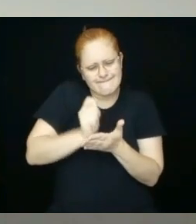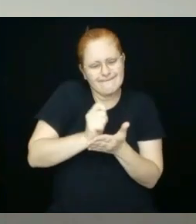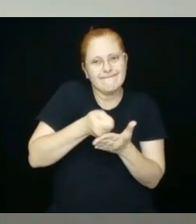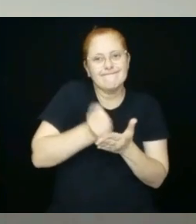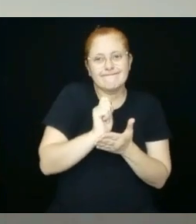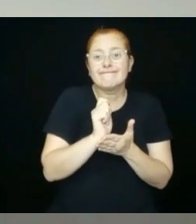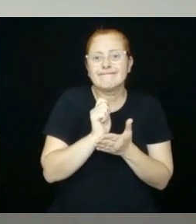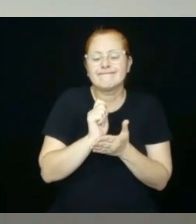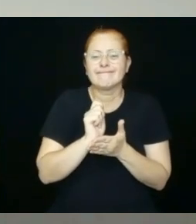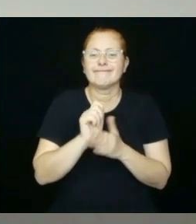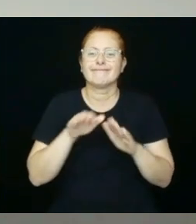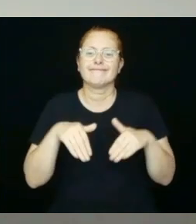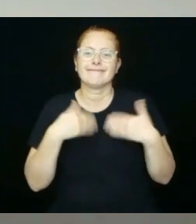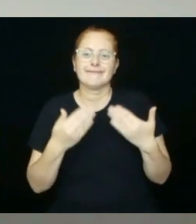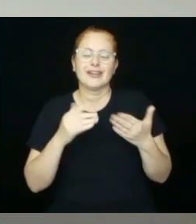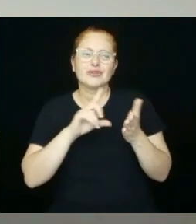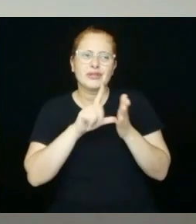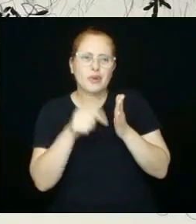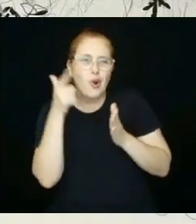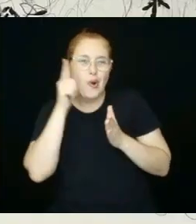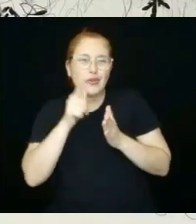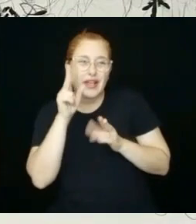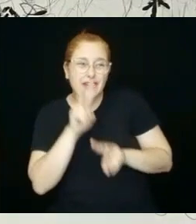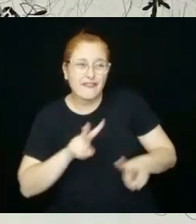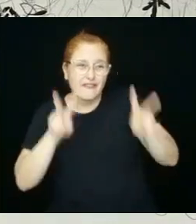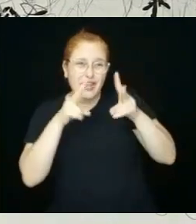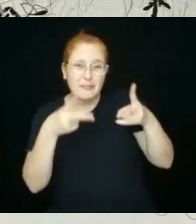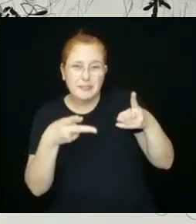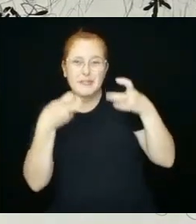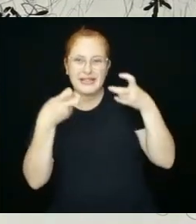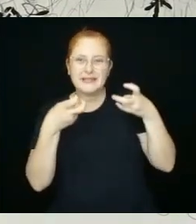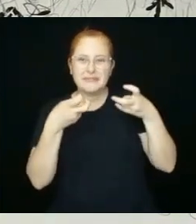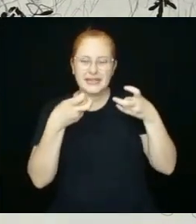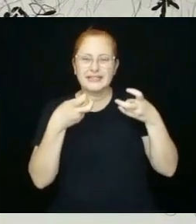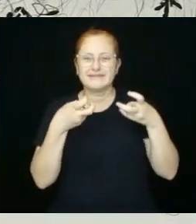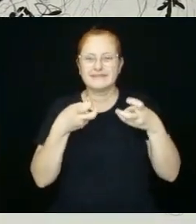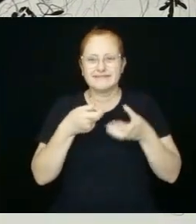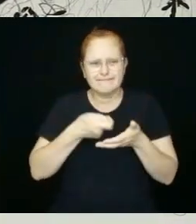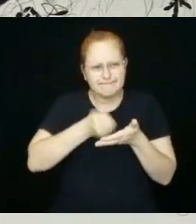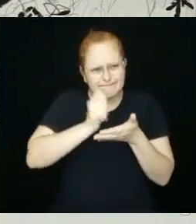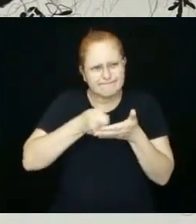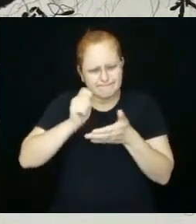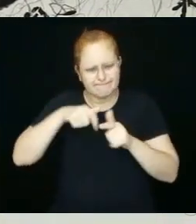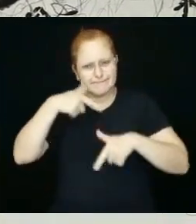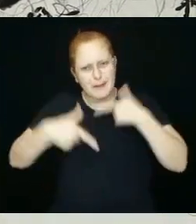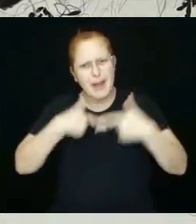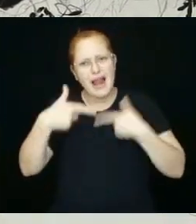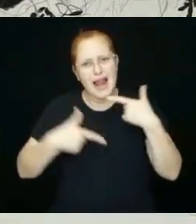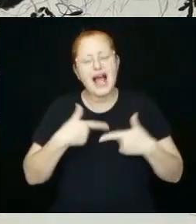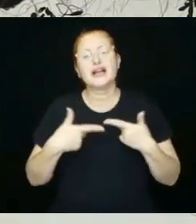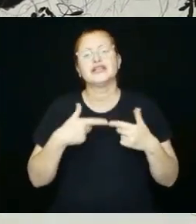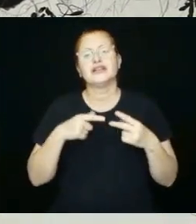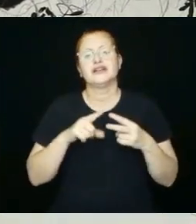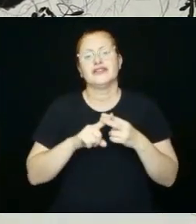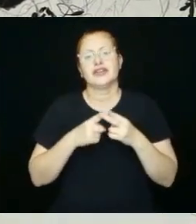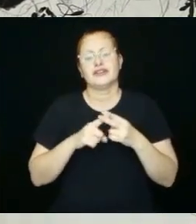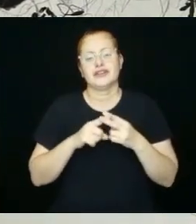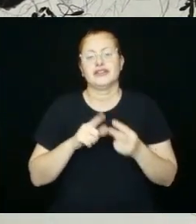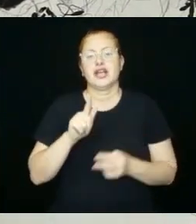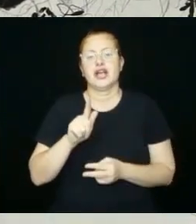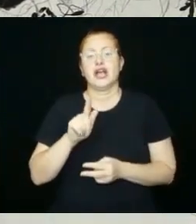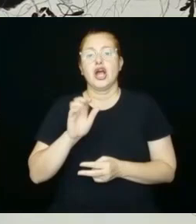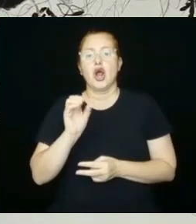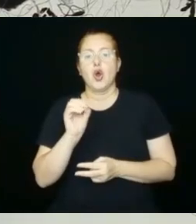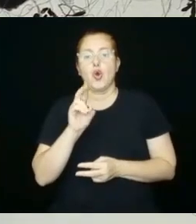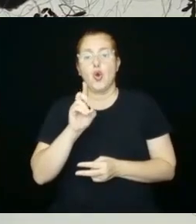parede. Exatamente. Então depois dá pra olhar aqui, talvez não possa. A parte que foi trabalhado com metal.